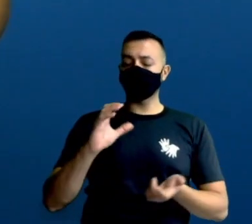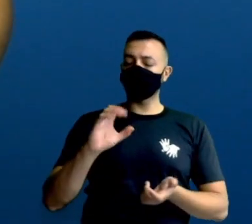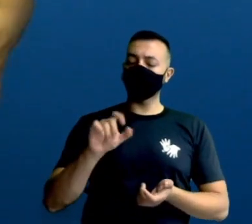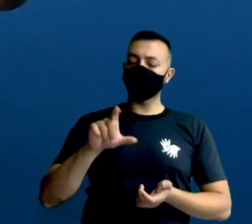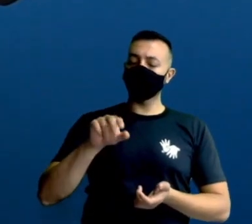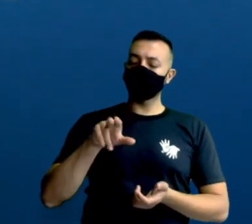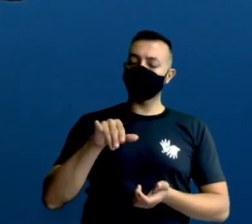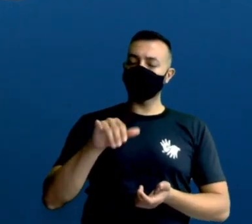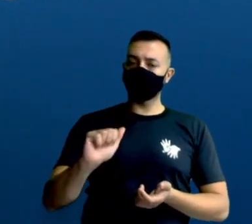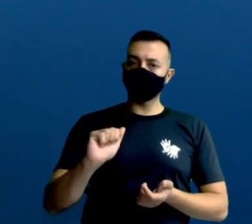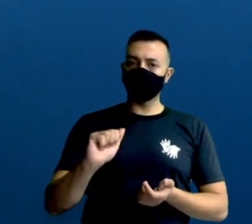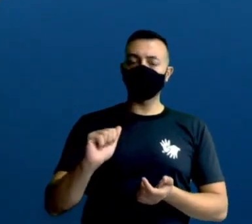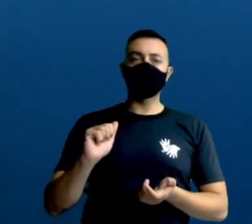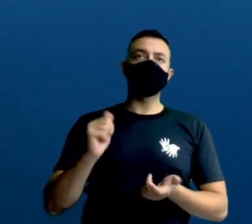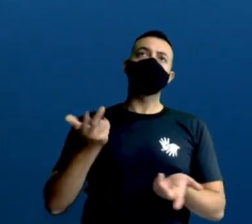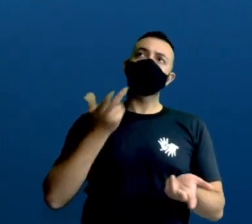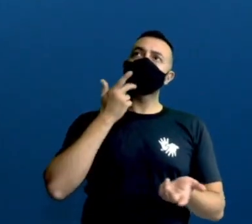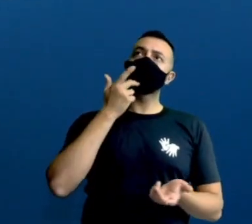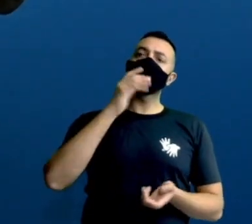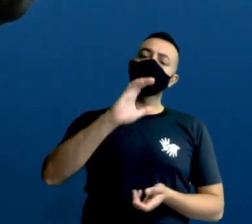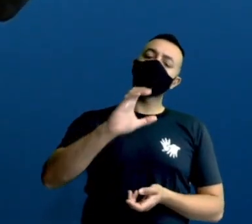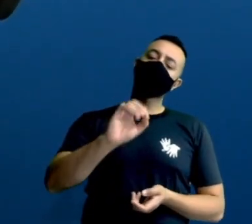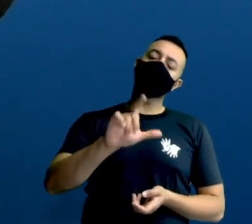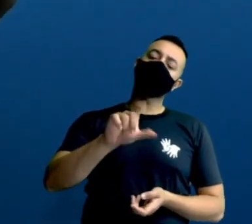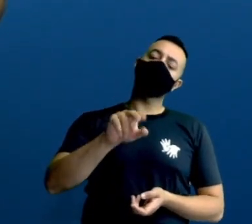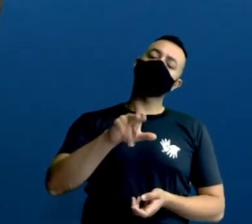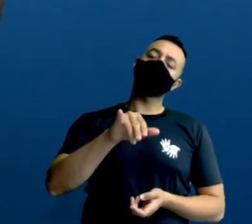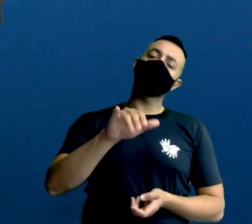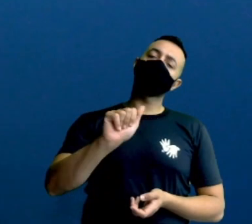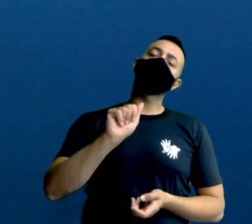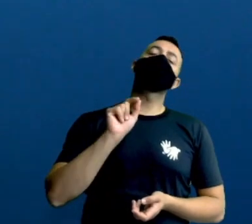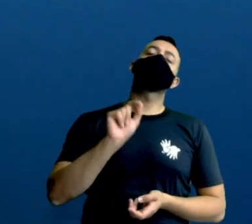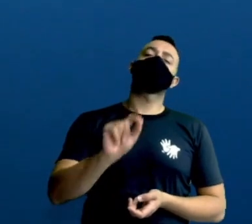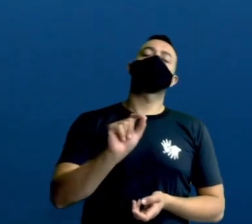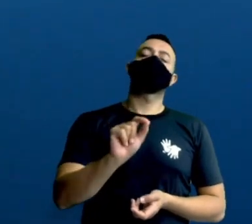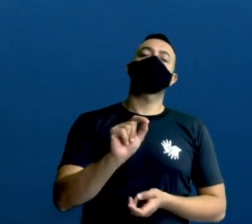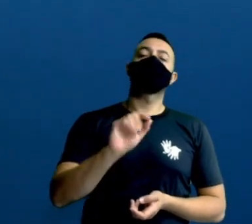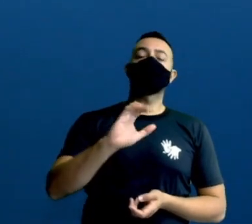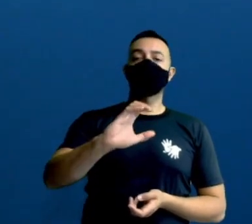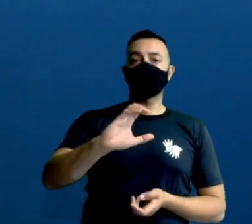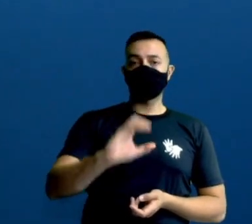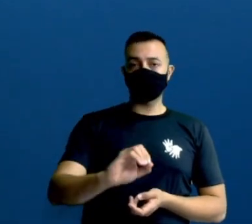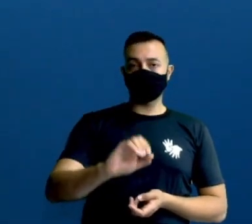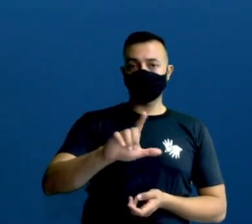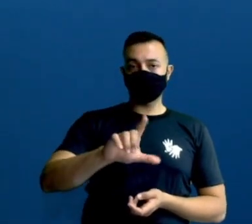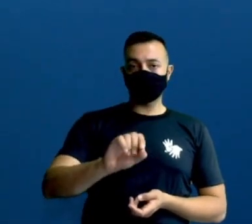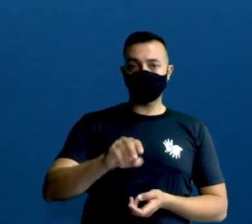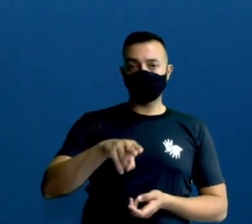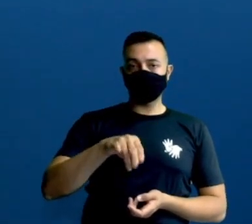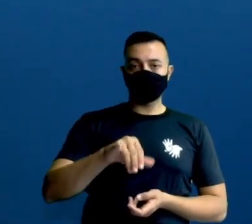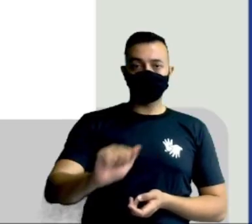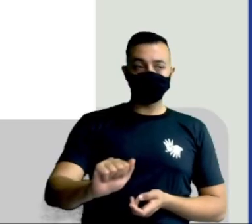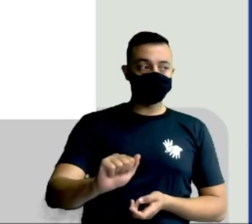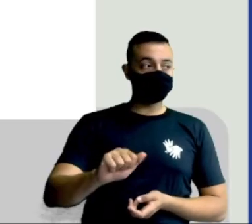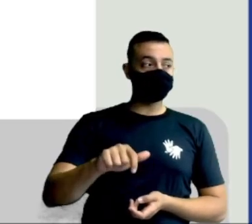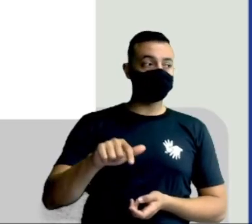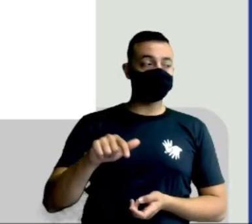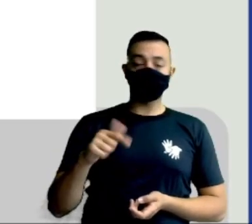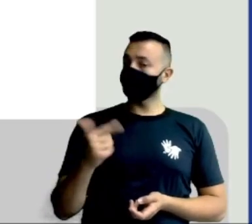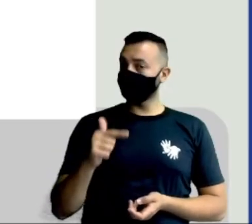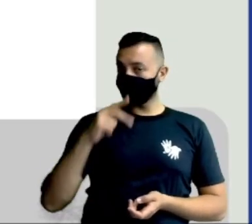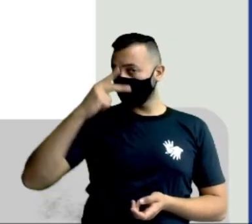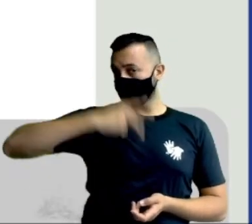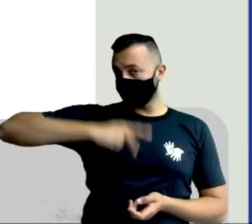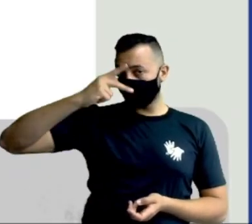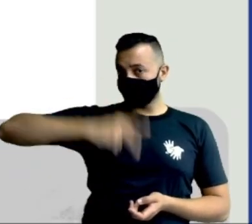colônia, que o Brasil era colônia de Portugal? O que é que isso quer dizer? Colônia é um território que não tem